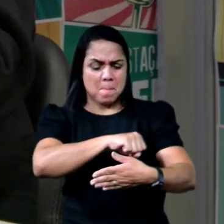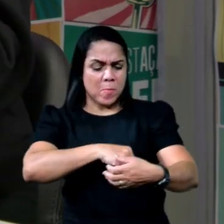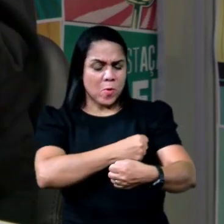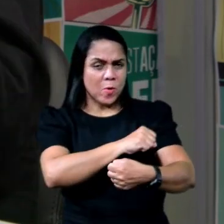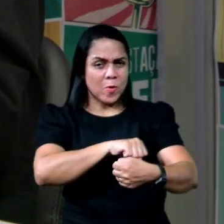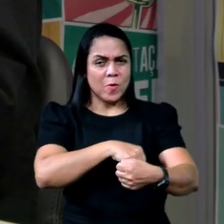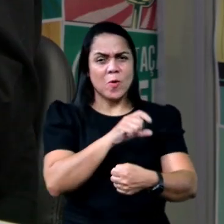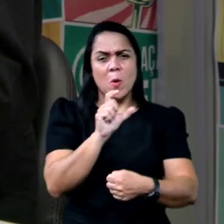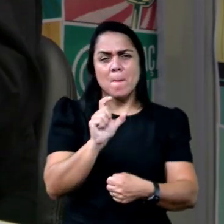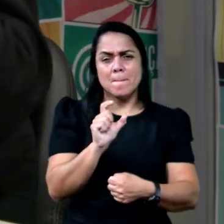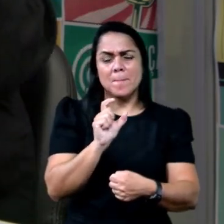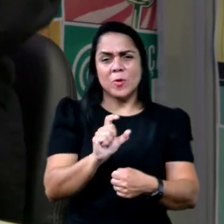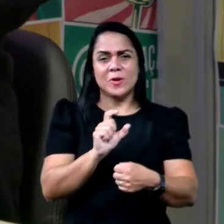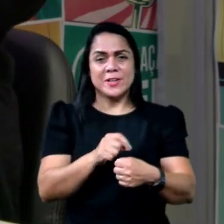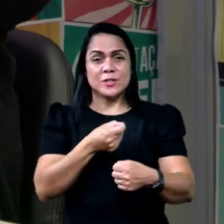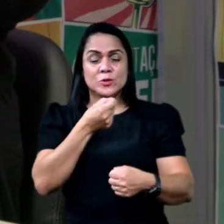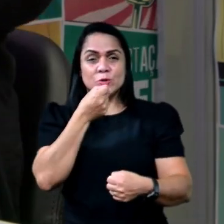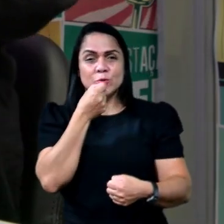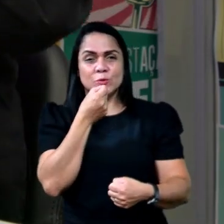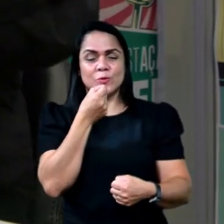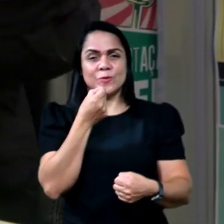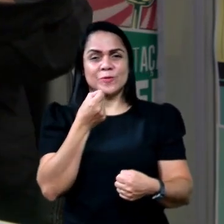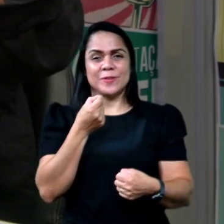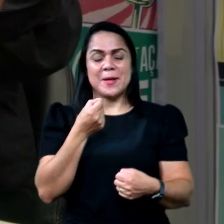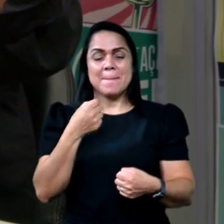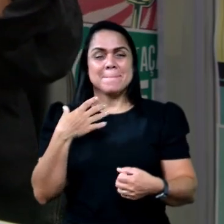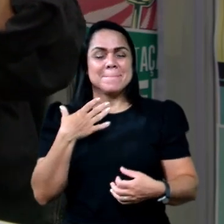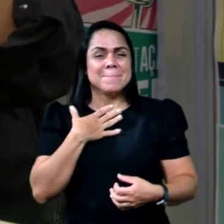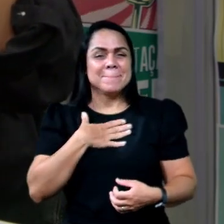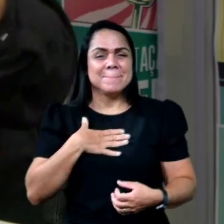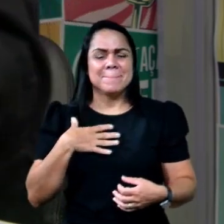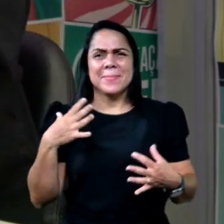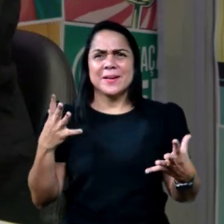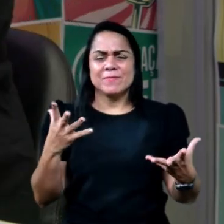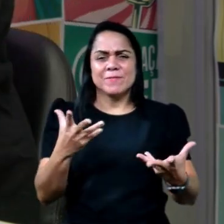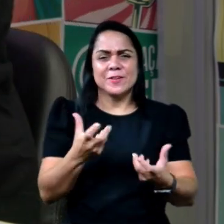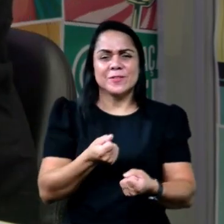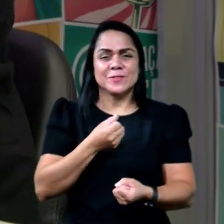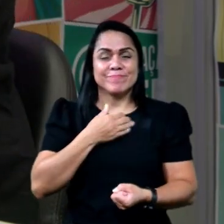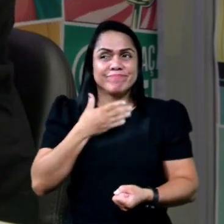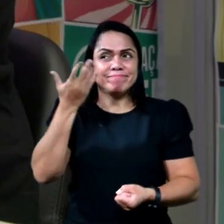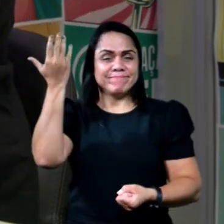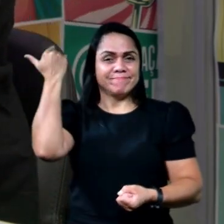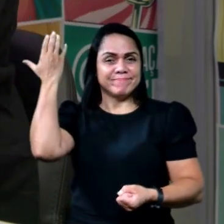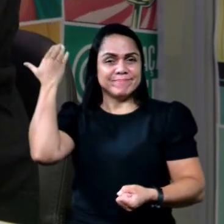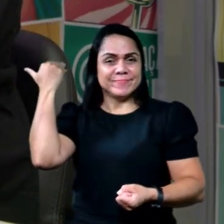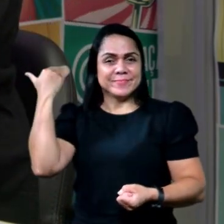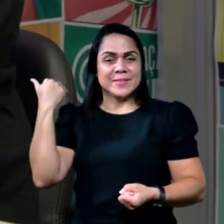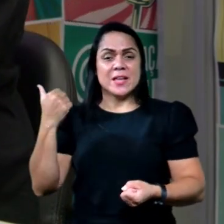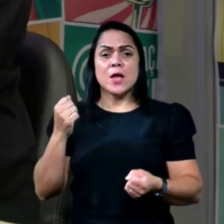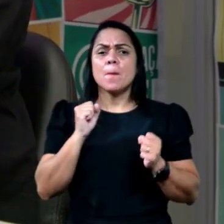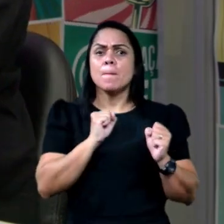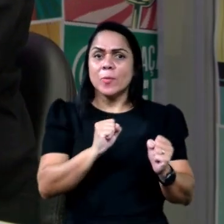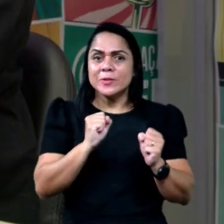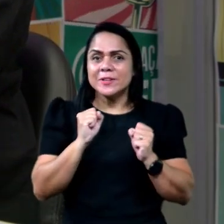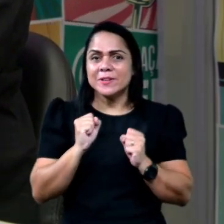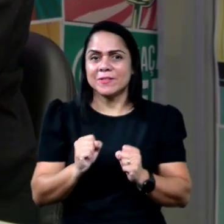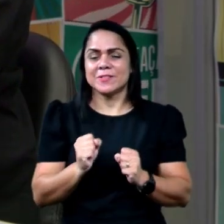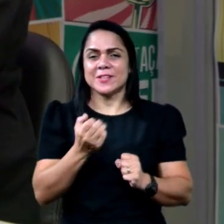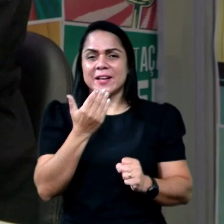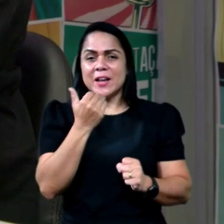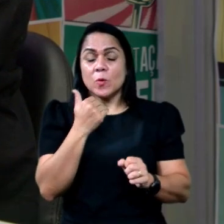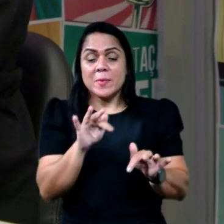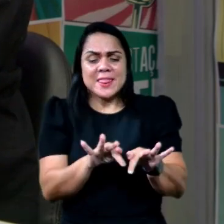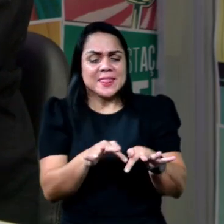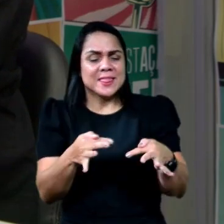convencer ou controlar o Minotauro. Isso era uma coisa da minha infância, assim, mágica. E eu achava muito poderoso aquela comida simples